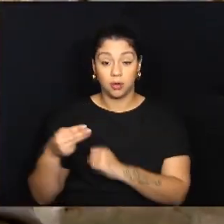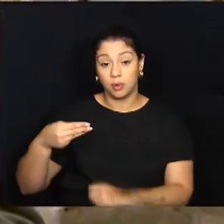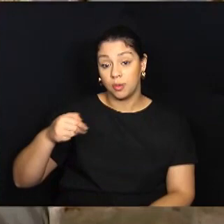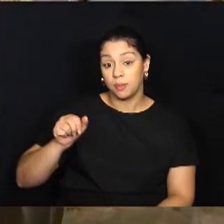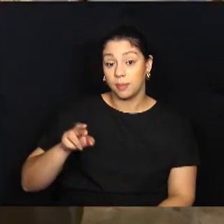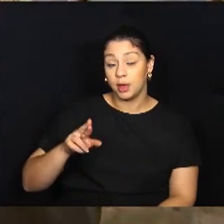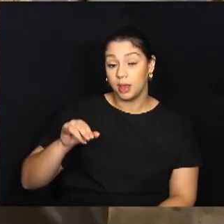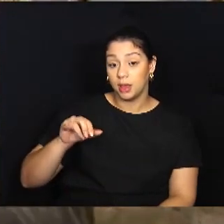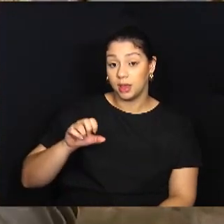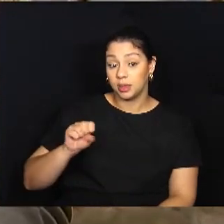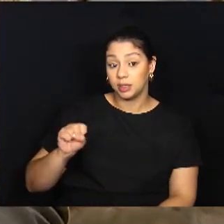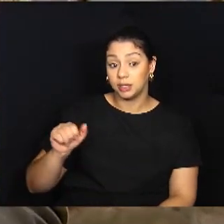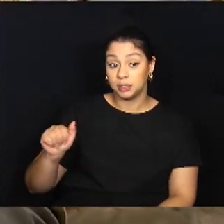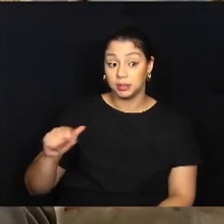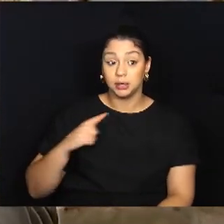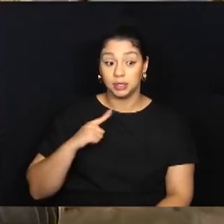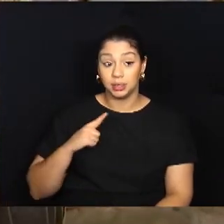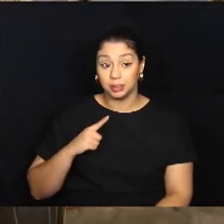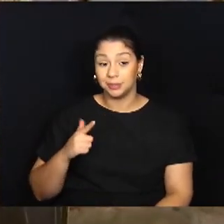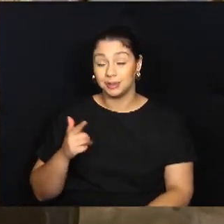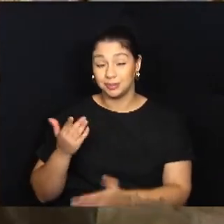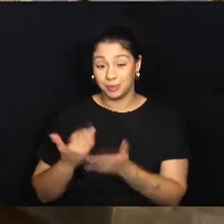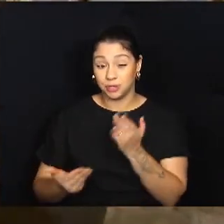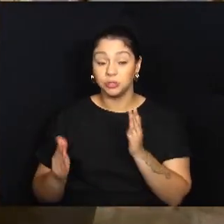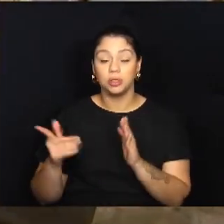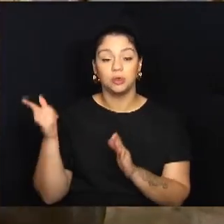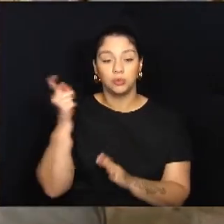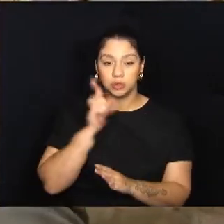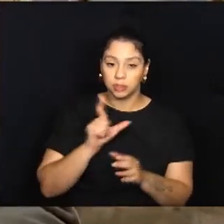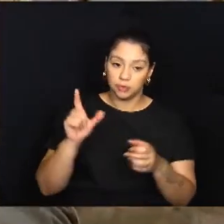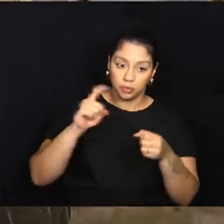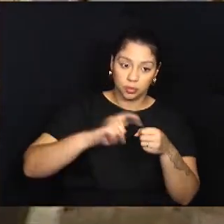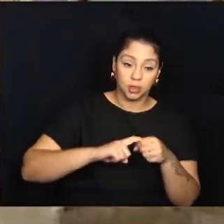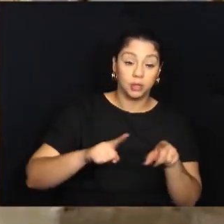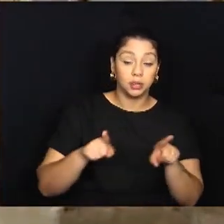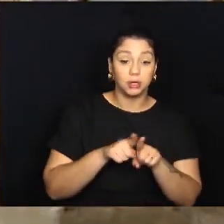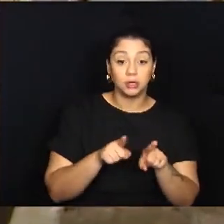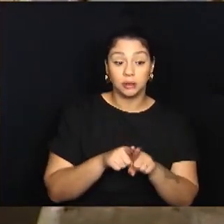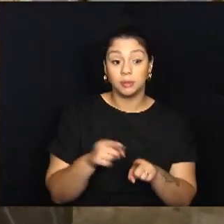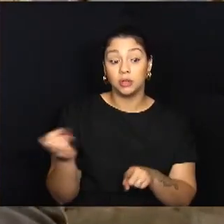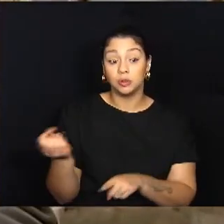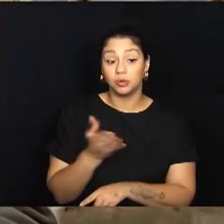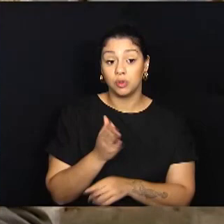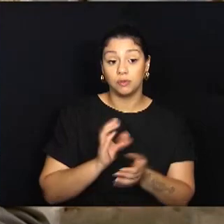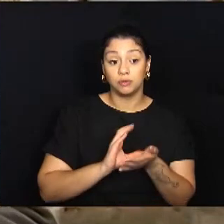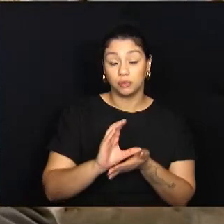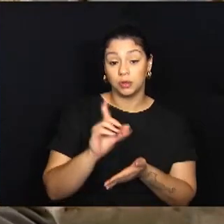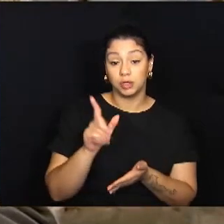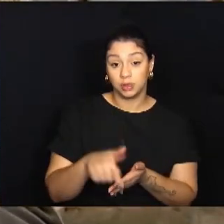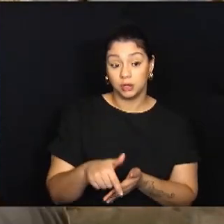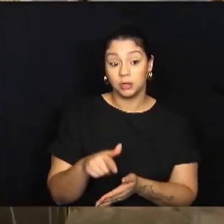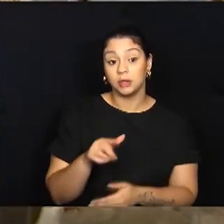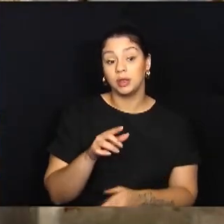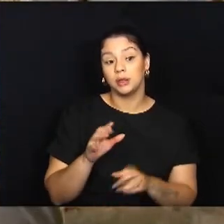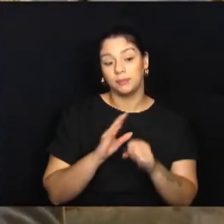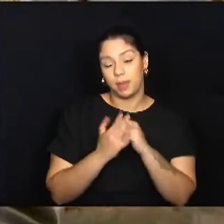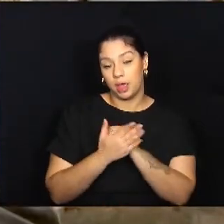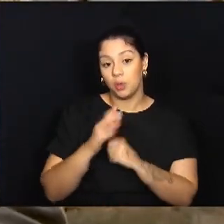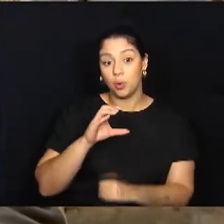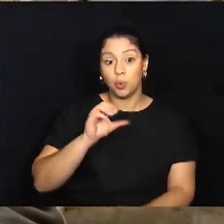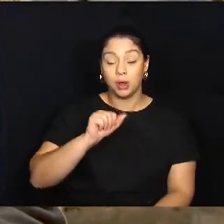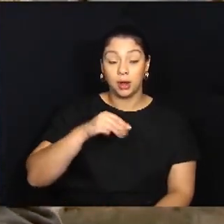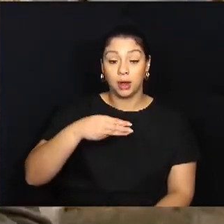que tinha sido perdido e nós conseguimos trazer de volta, e também novos investimentos, que é o caso do Jardim Campo Belo, que